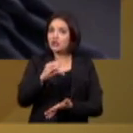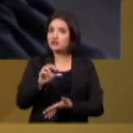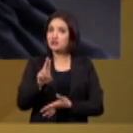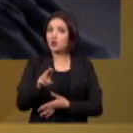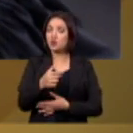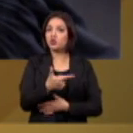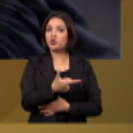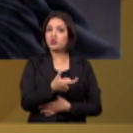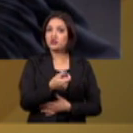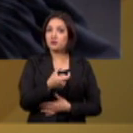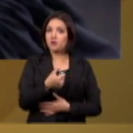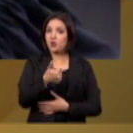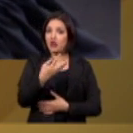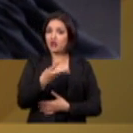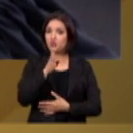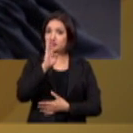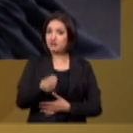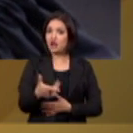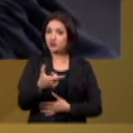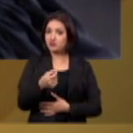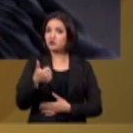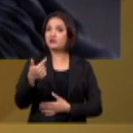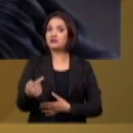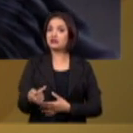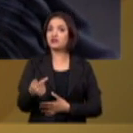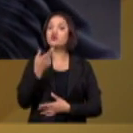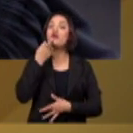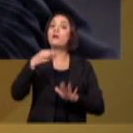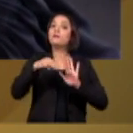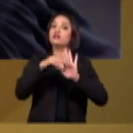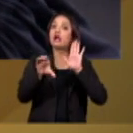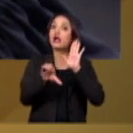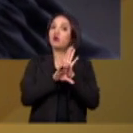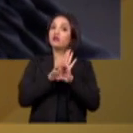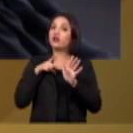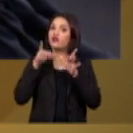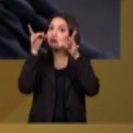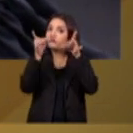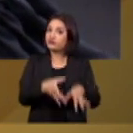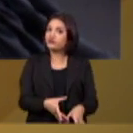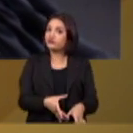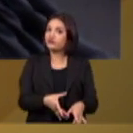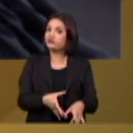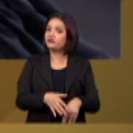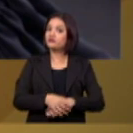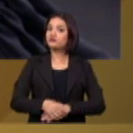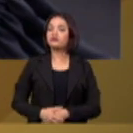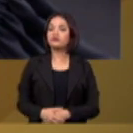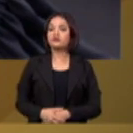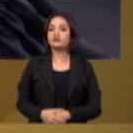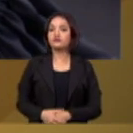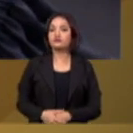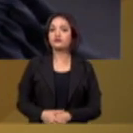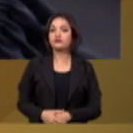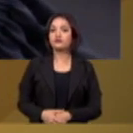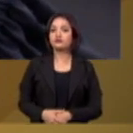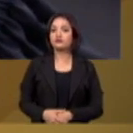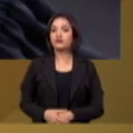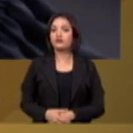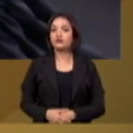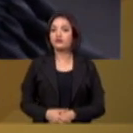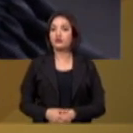2014/2017 mesmo o silêncio esse onu impugnada a é